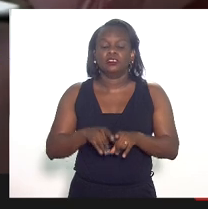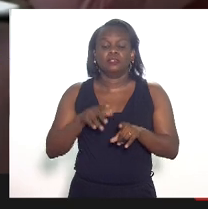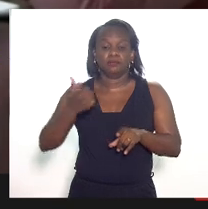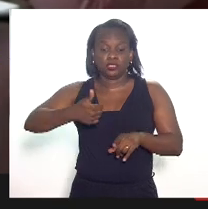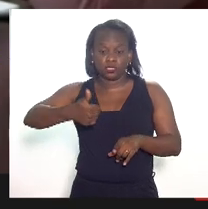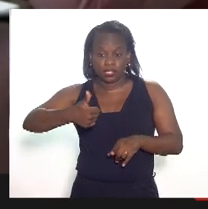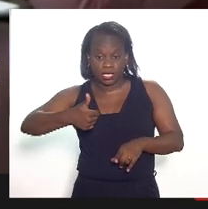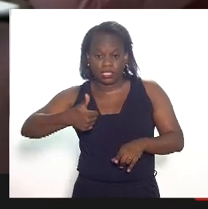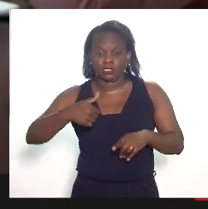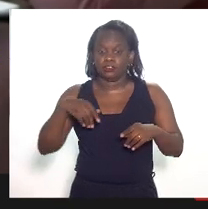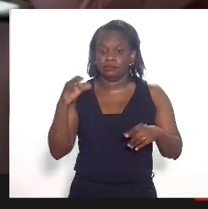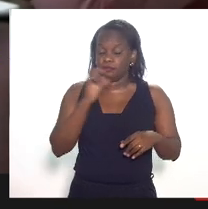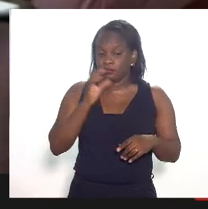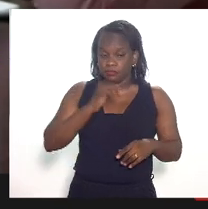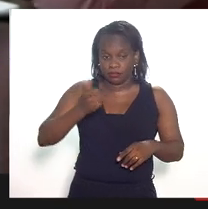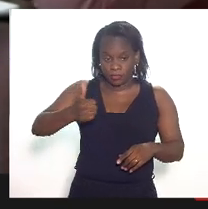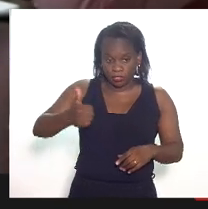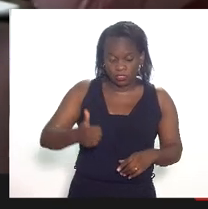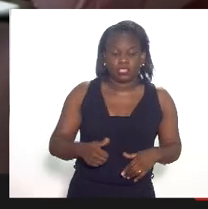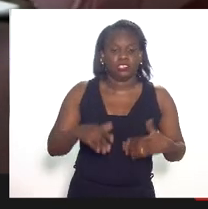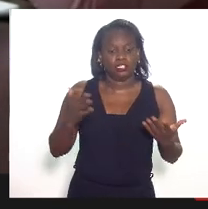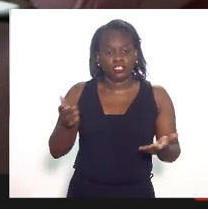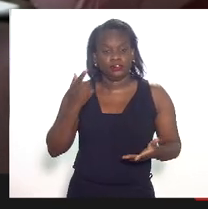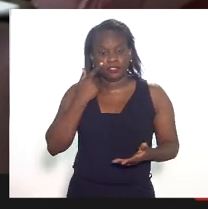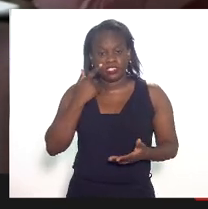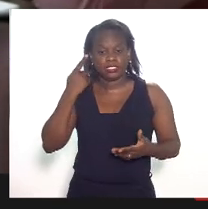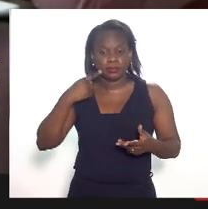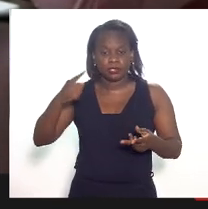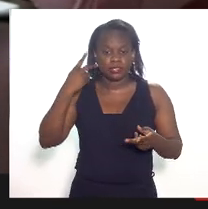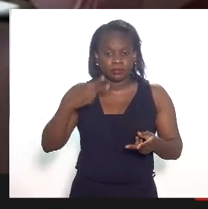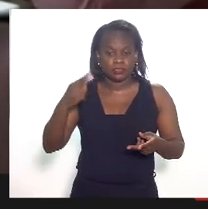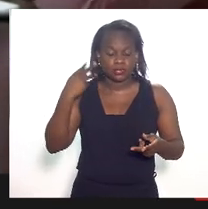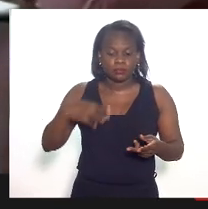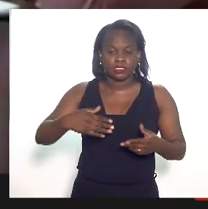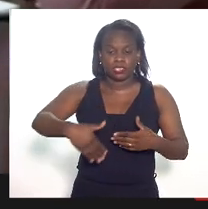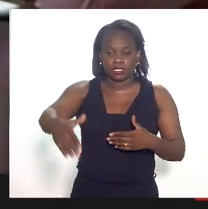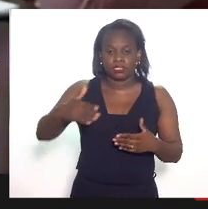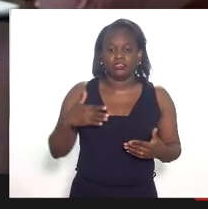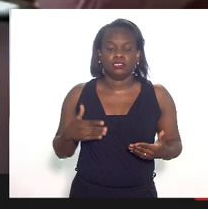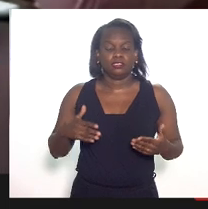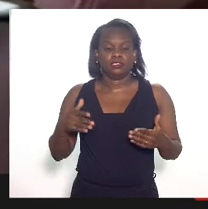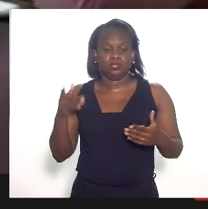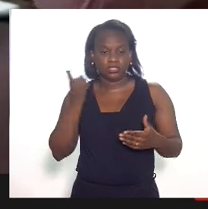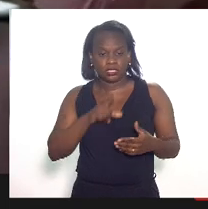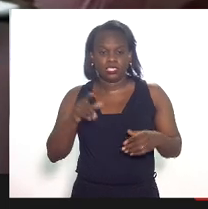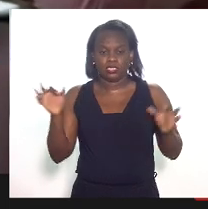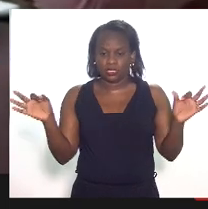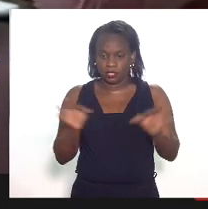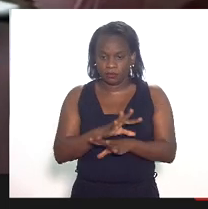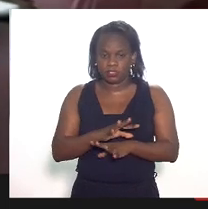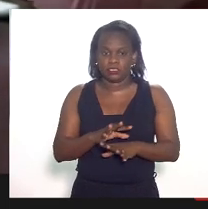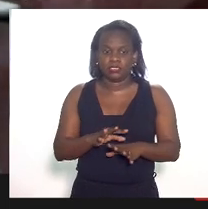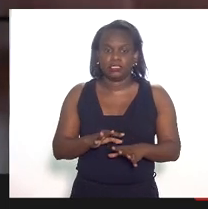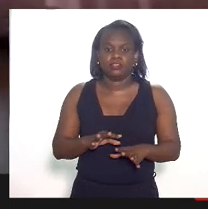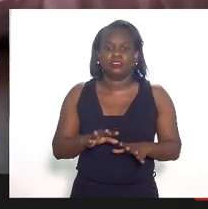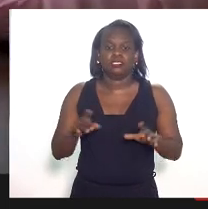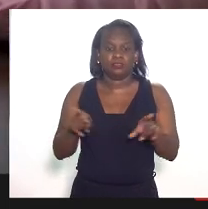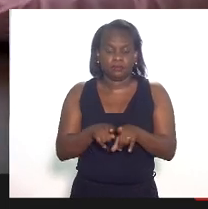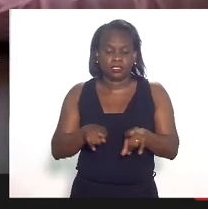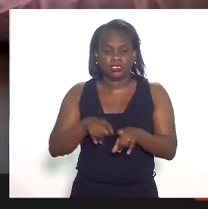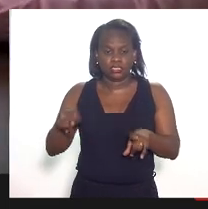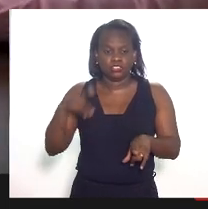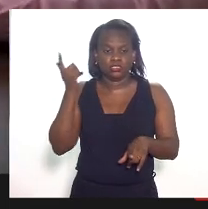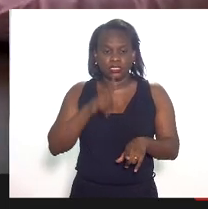prioridade zero aqui dentro, esperamos que nas próximas semanas ele possa ser finalizado e a gente